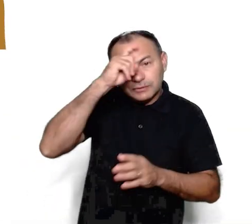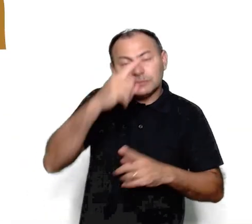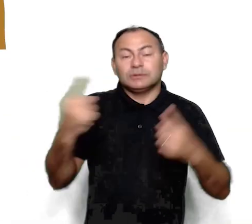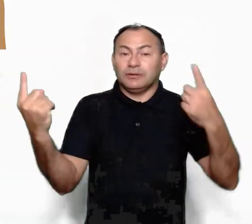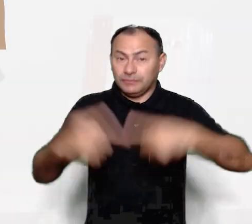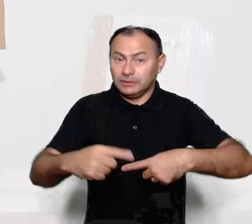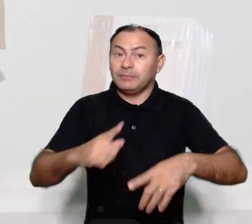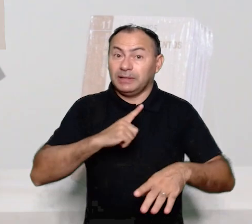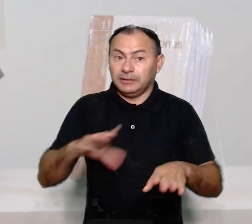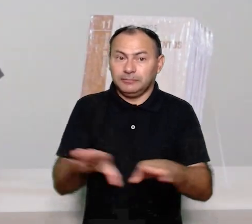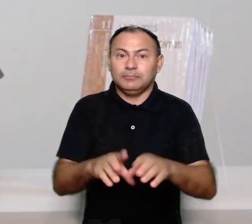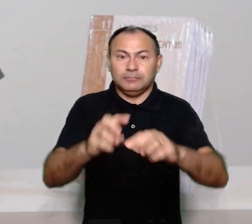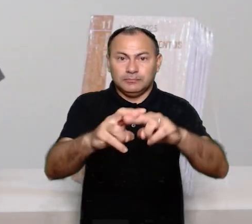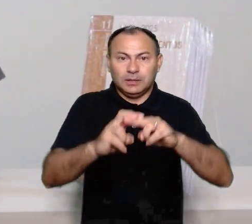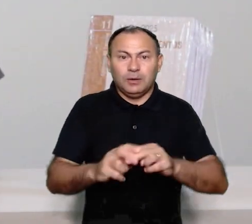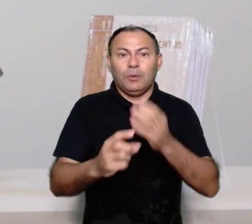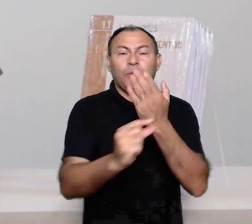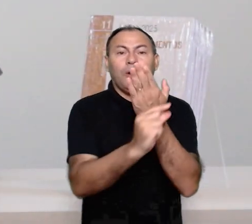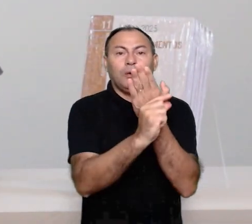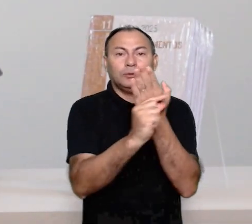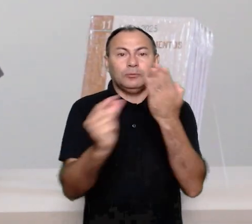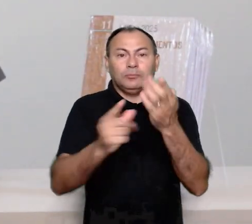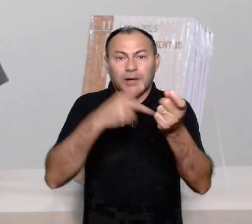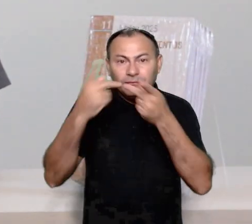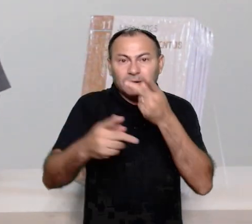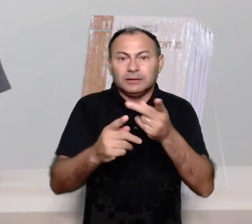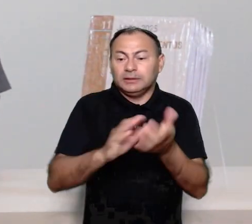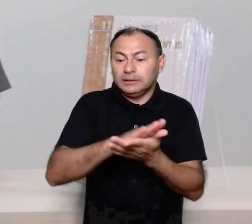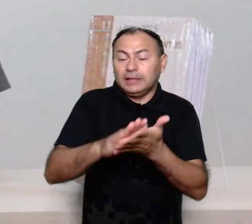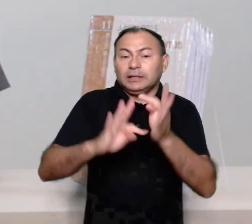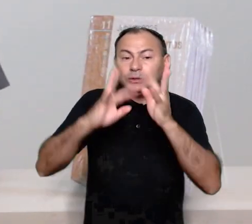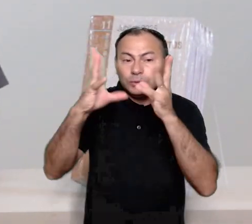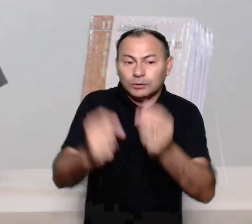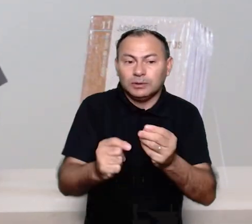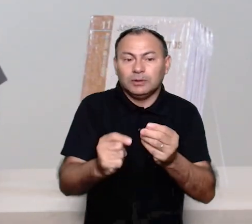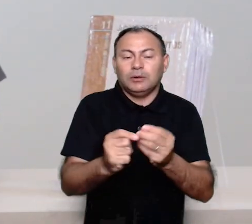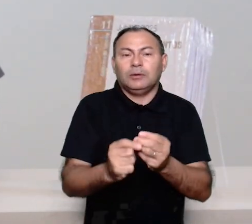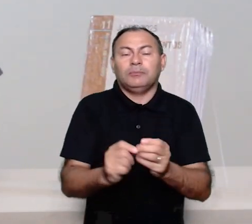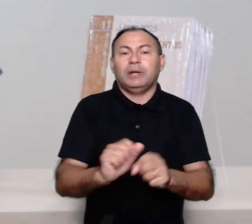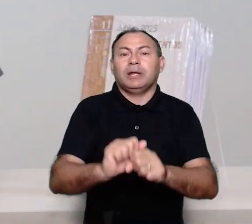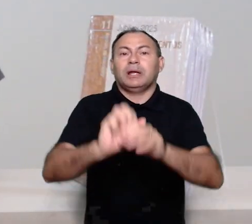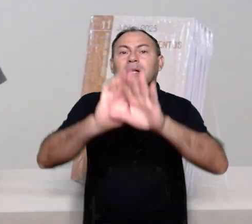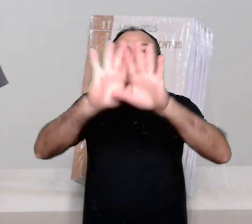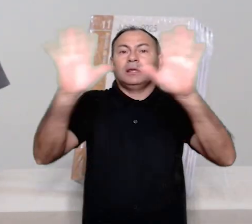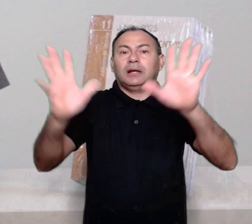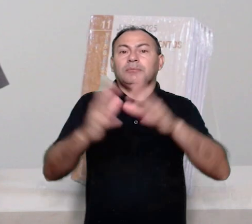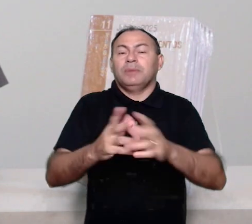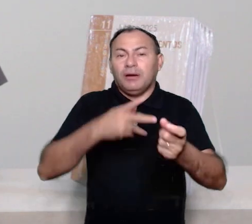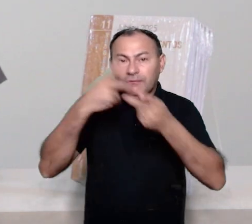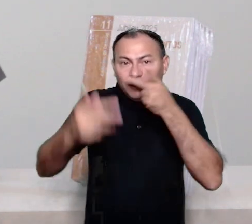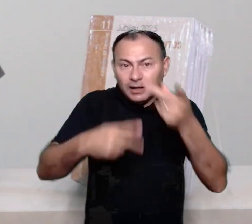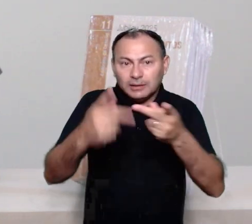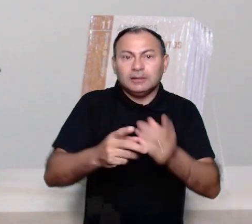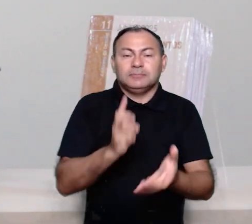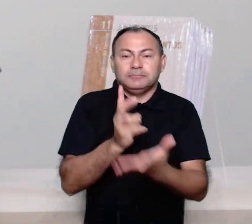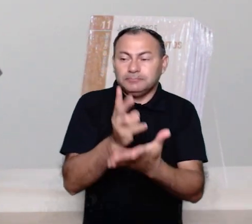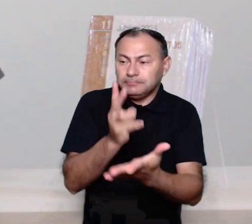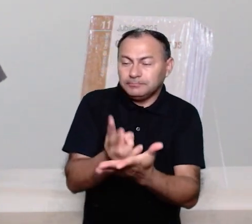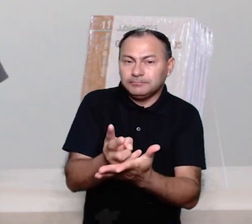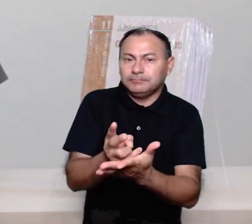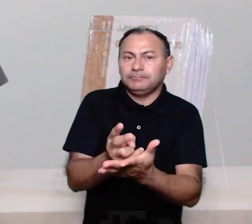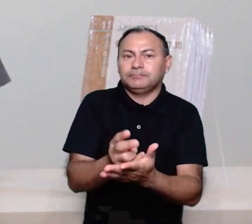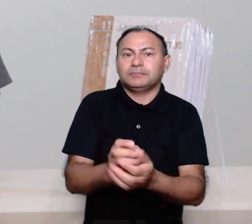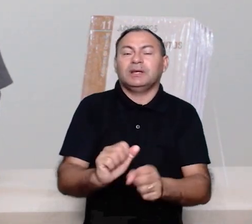seus desafios. E por isso o autor, então, diz: nem tudo aquilo que é tão óbvio e tão falado com